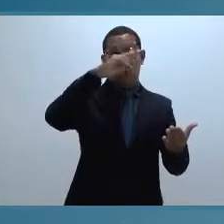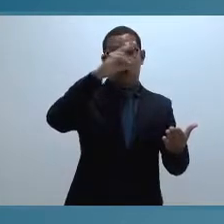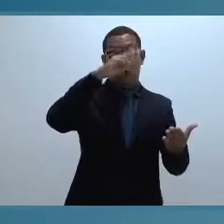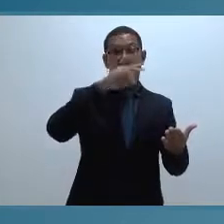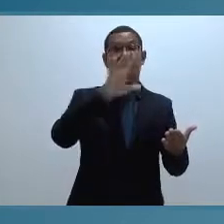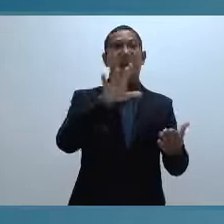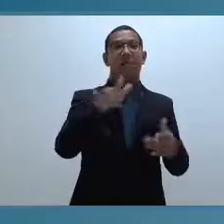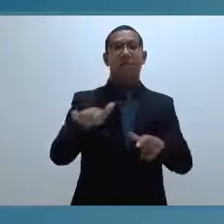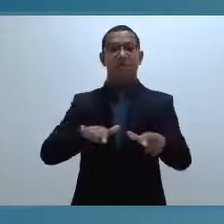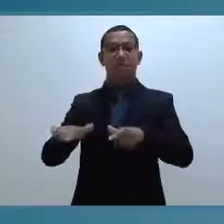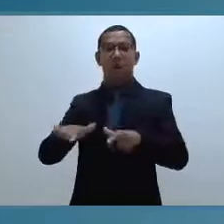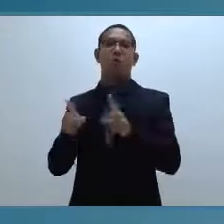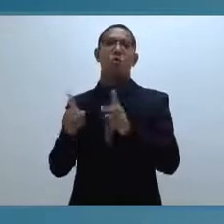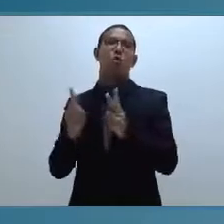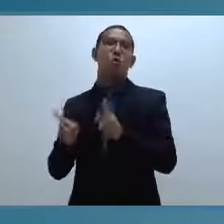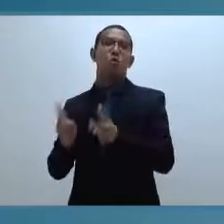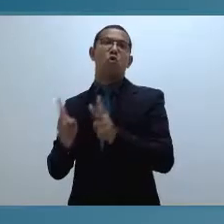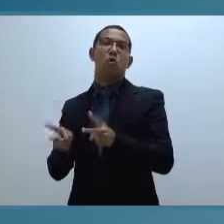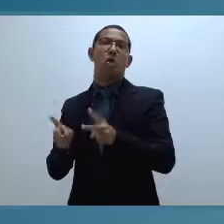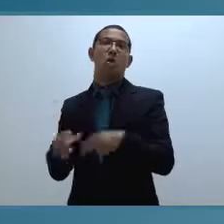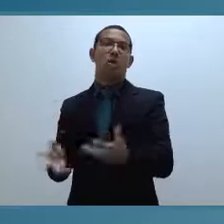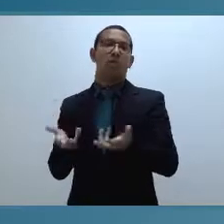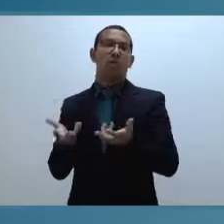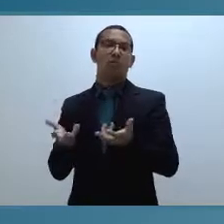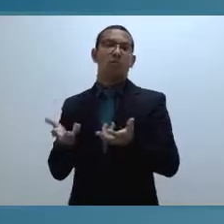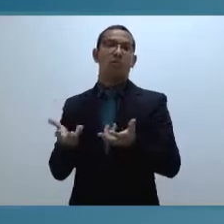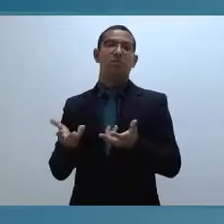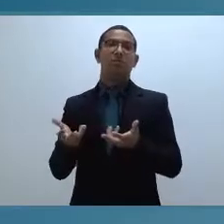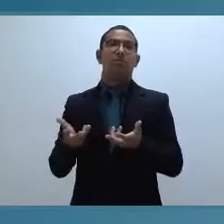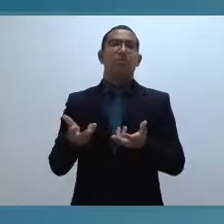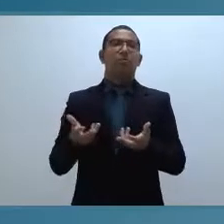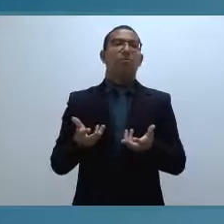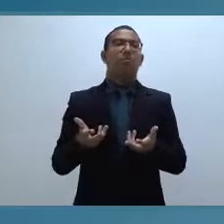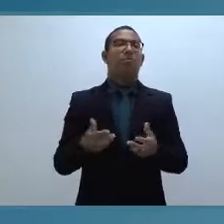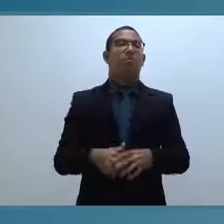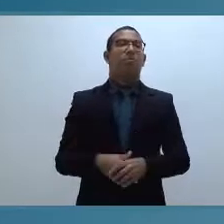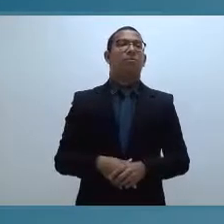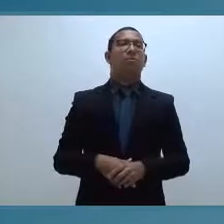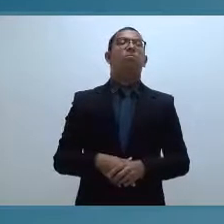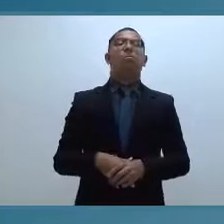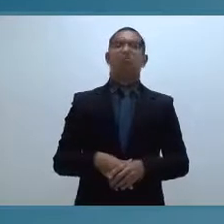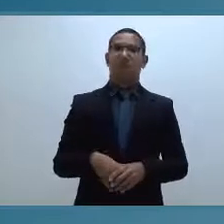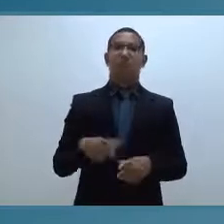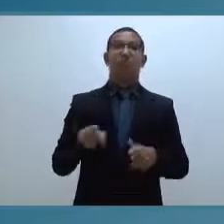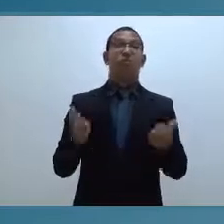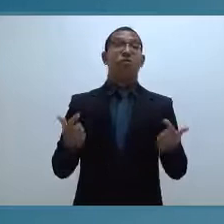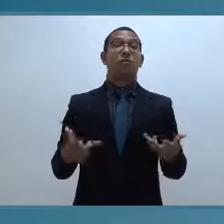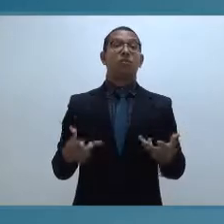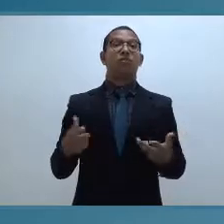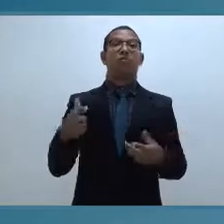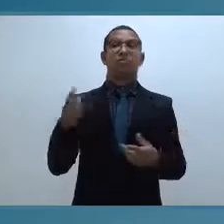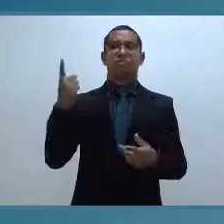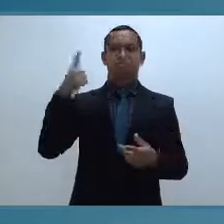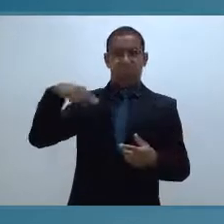do Estado do Pará, mestrado. Ela diz que iniciou as aulas no semestre passado,